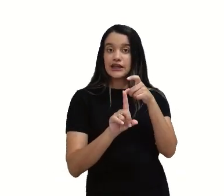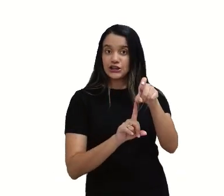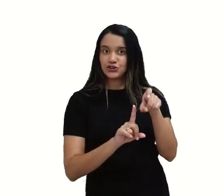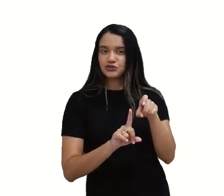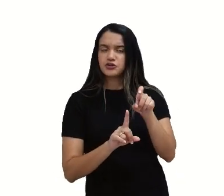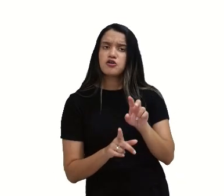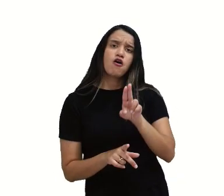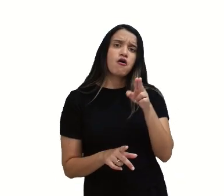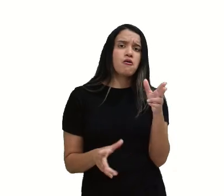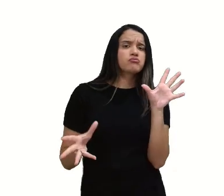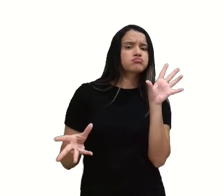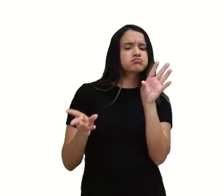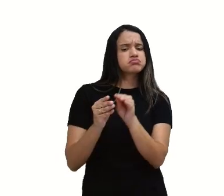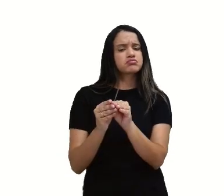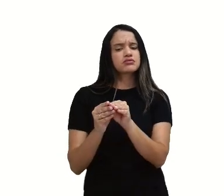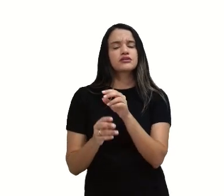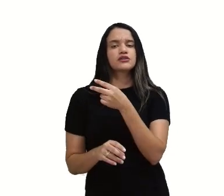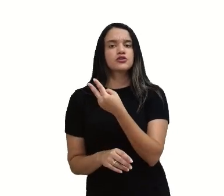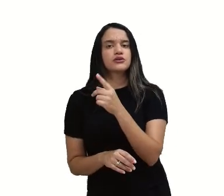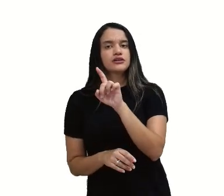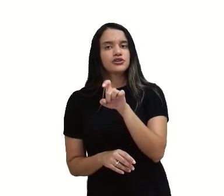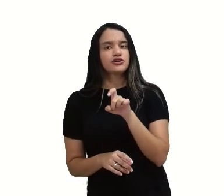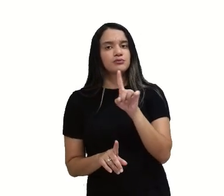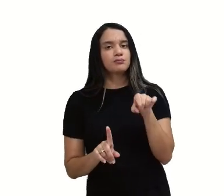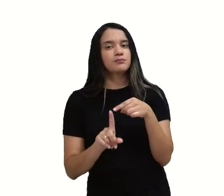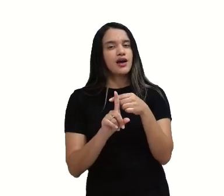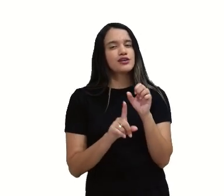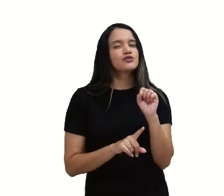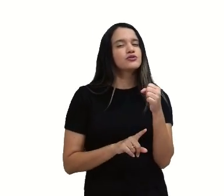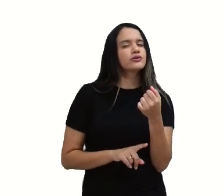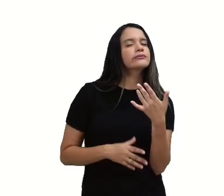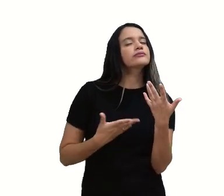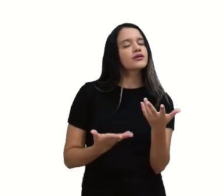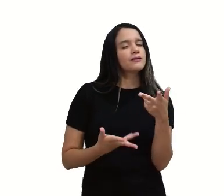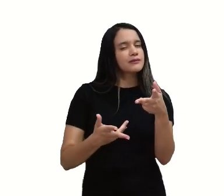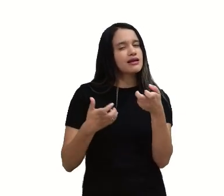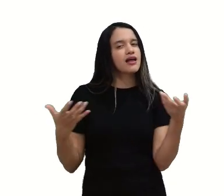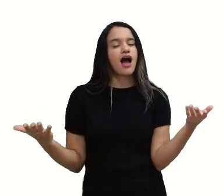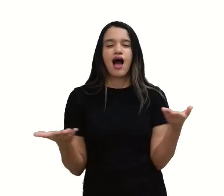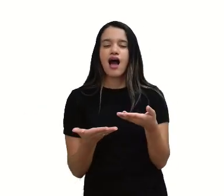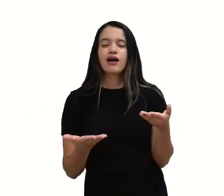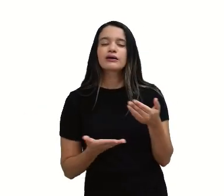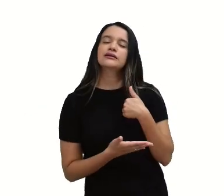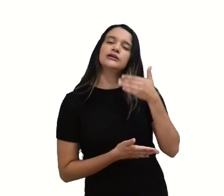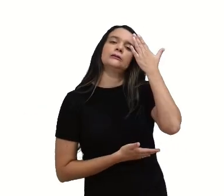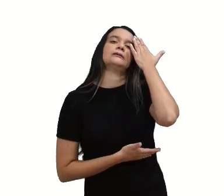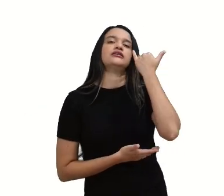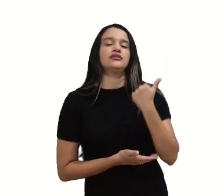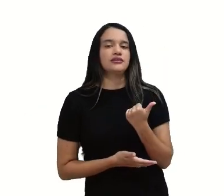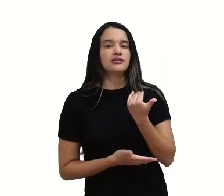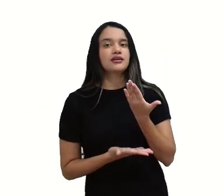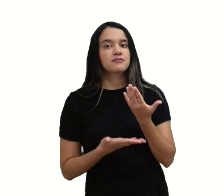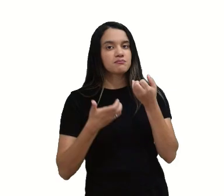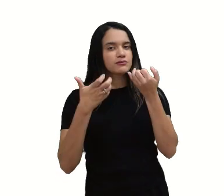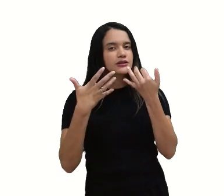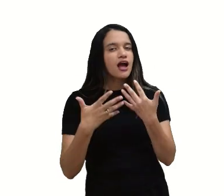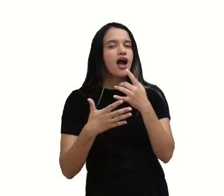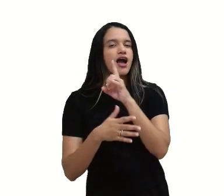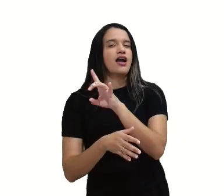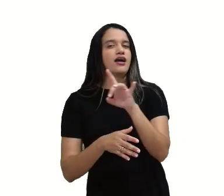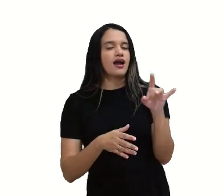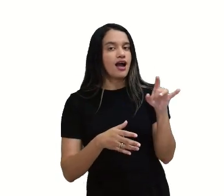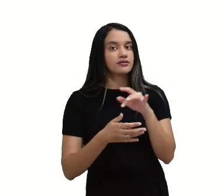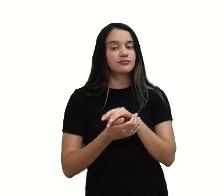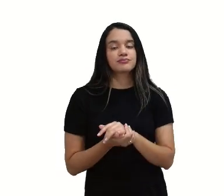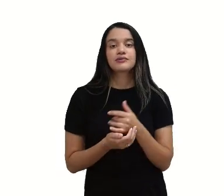ou simplesmente 2x mais 8. Então, percebe que agora eu já sei qual é a expressão de cada um dos